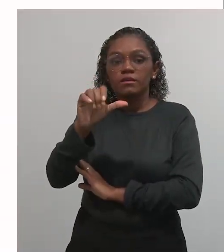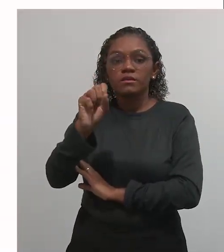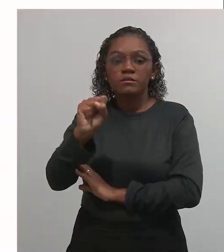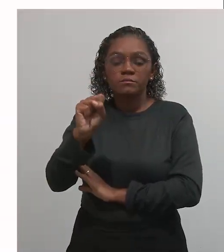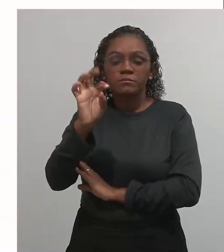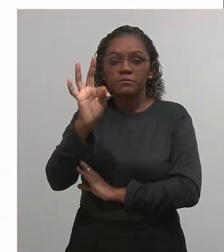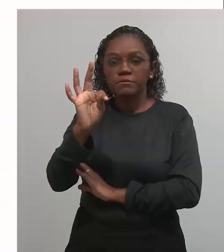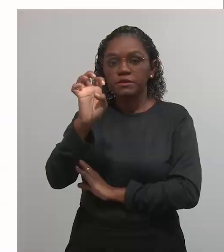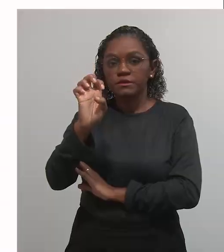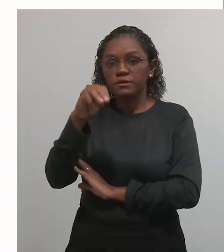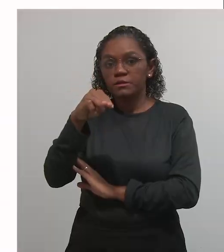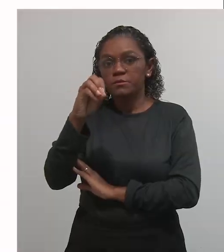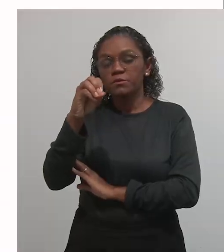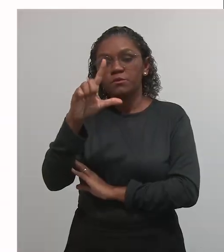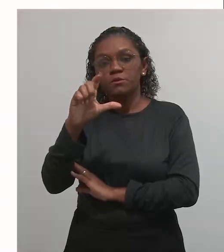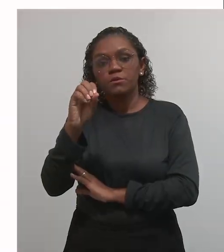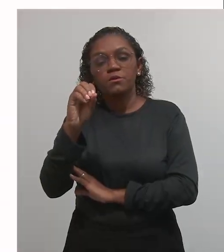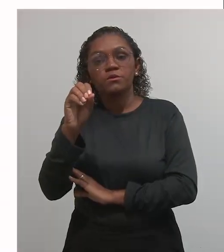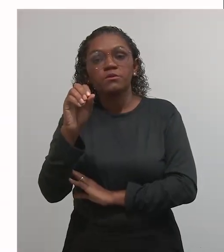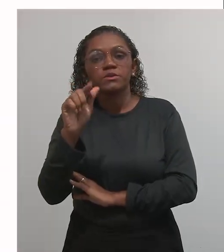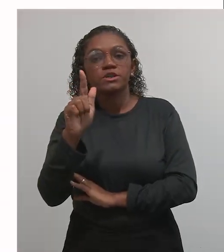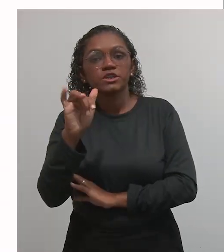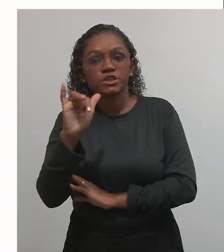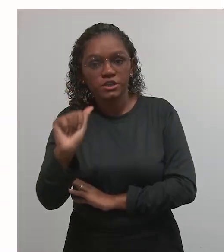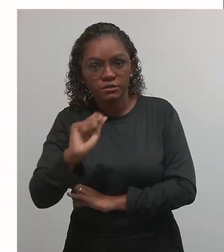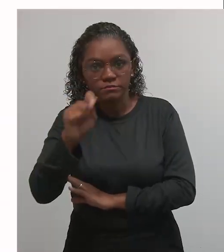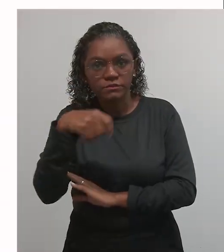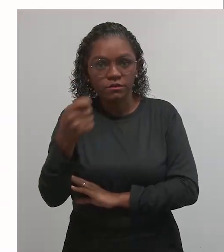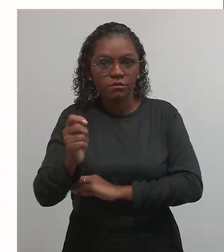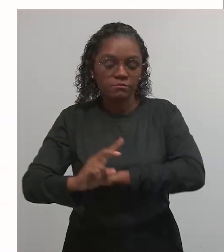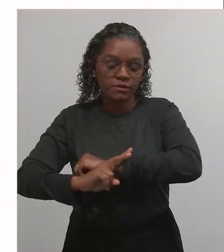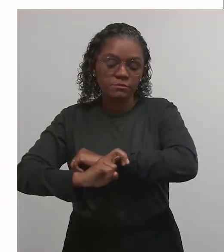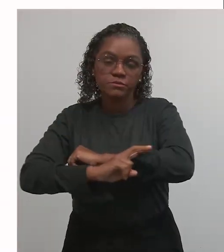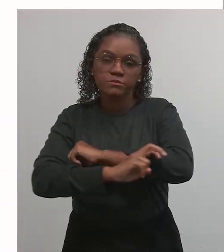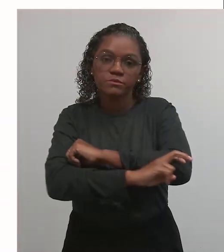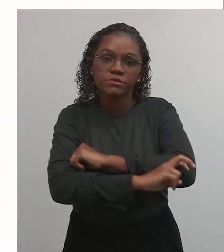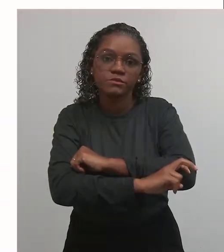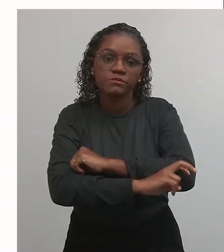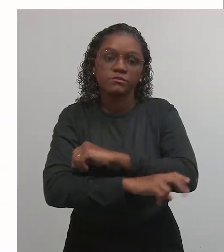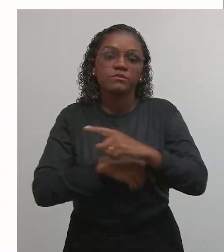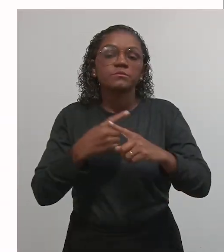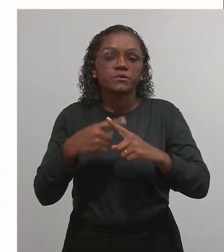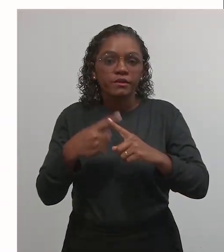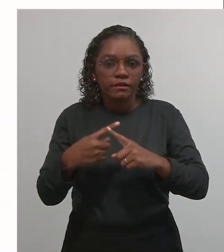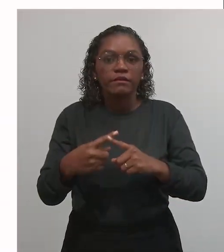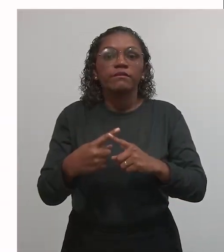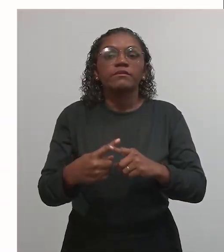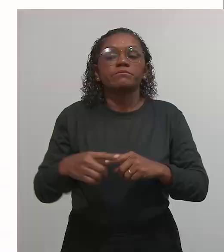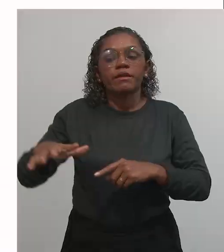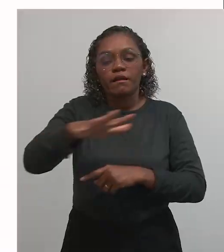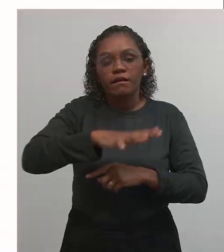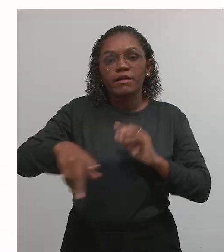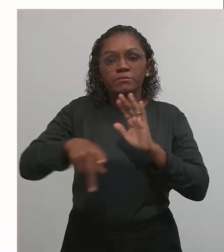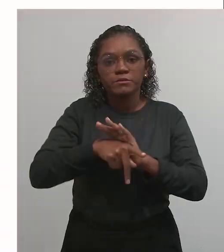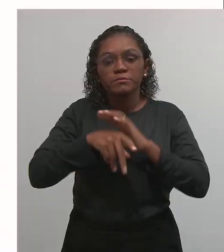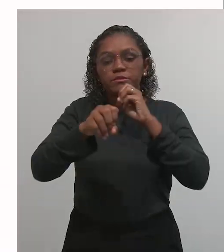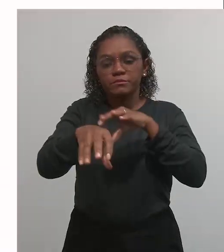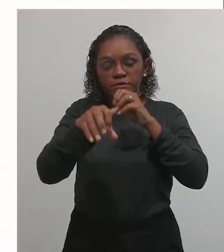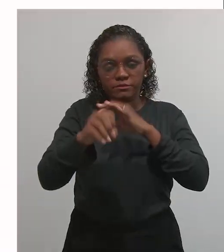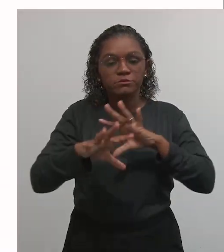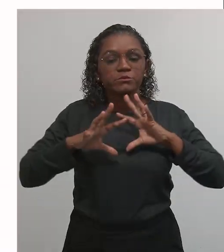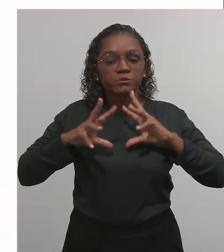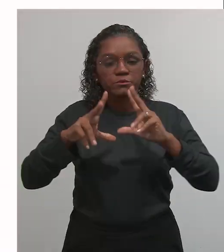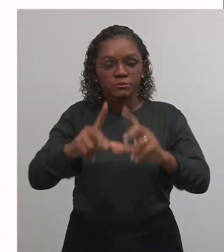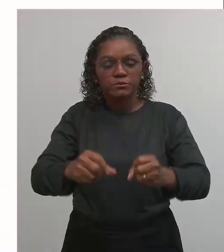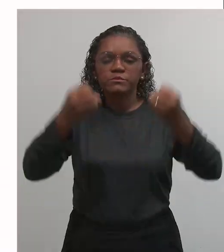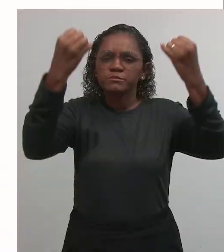mundo científico, no mundo acadêmico, na universidade, no Instituto Federal, que é a epistemologia, que